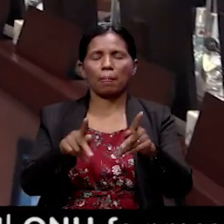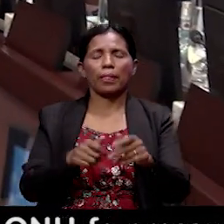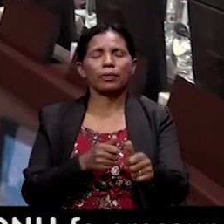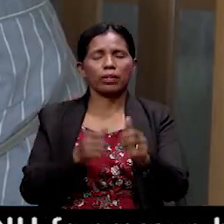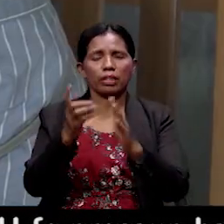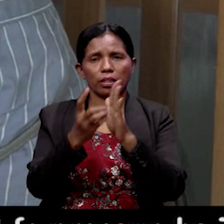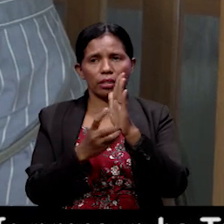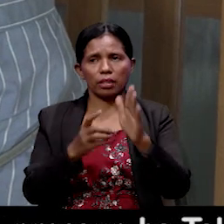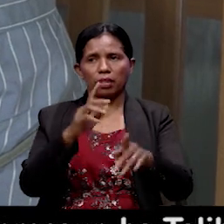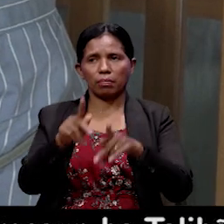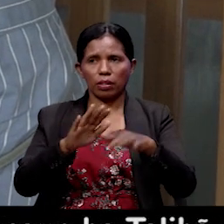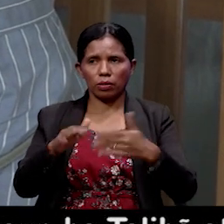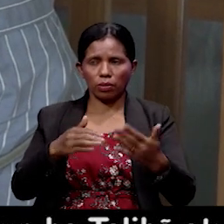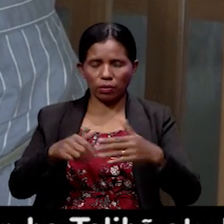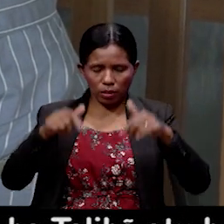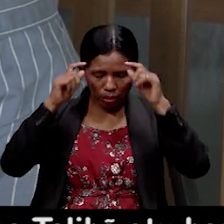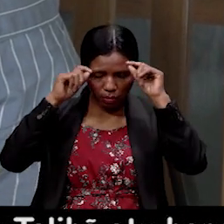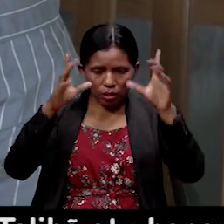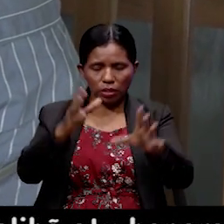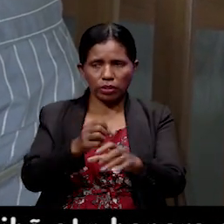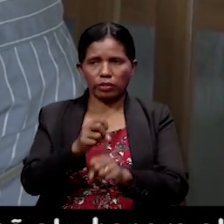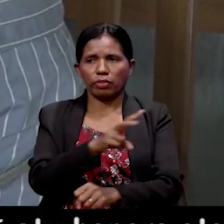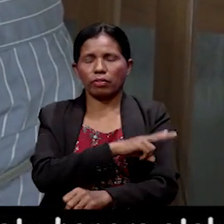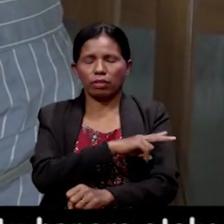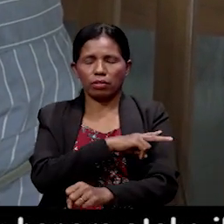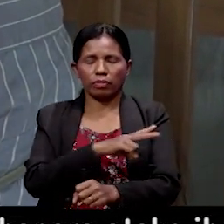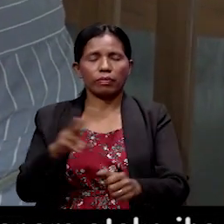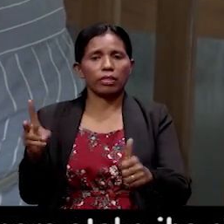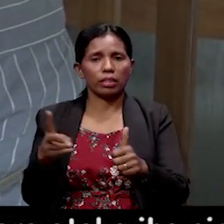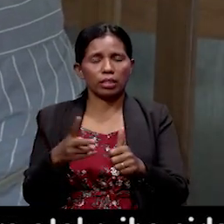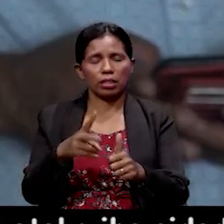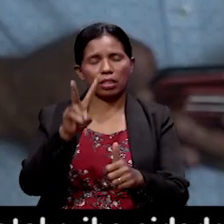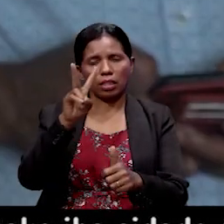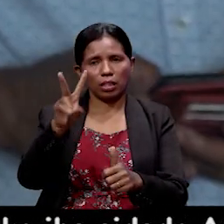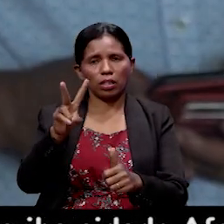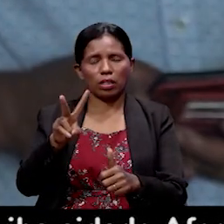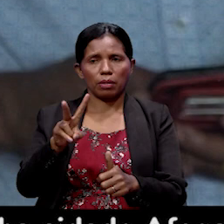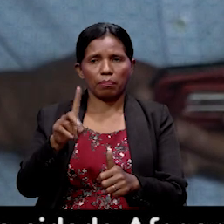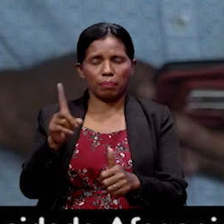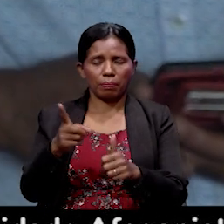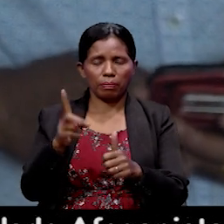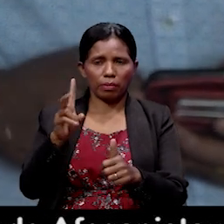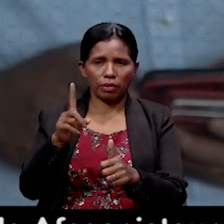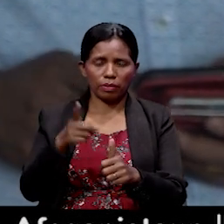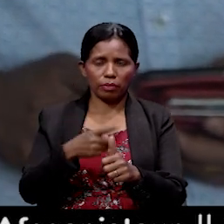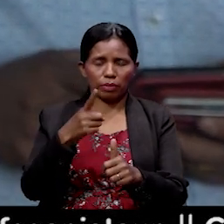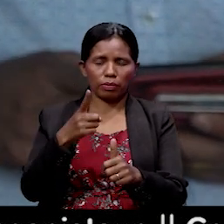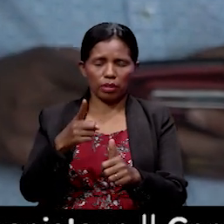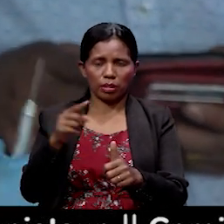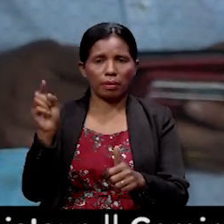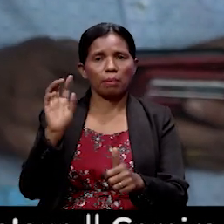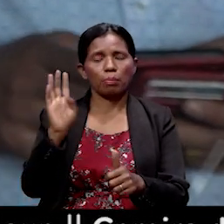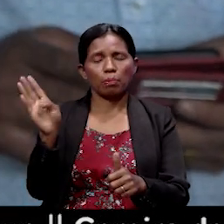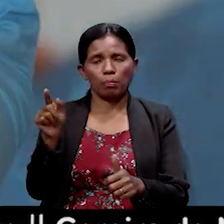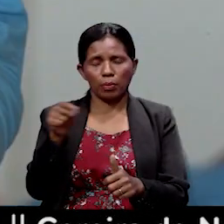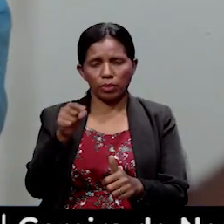iha teritori Timor Larantomak nebe simu vacina dosi dahulu atinzi ona % hatnulu resin tolu ho